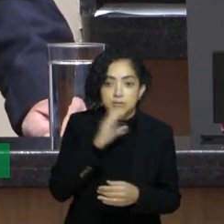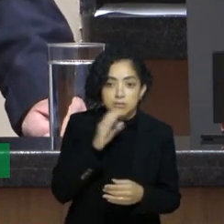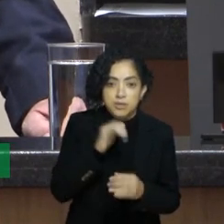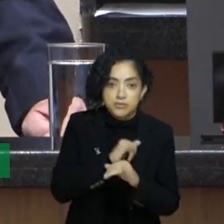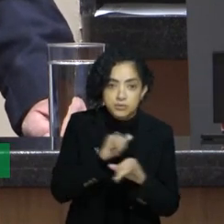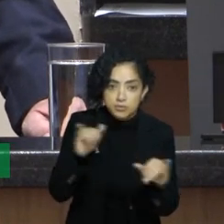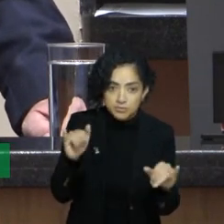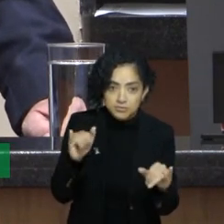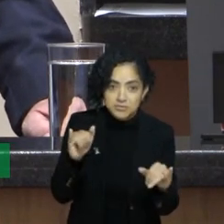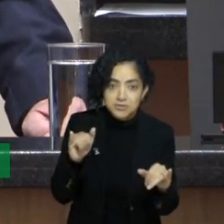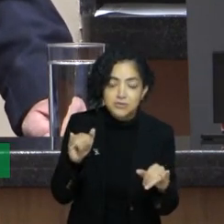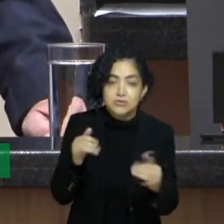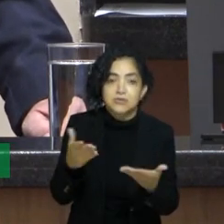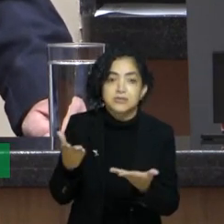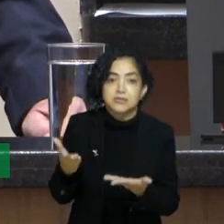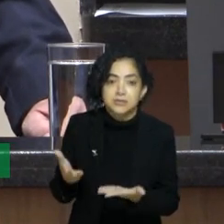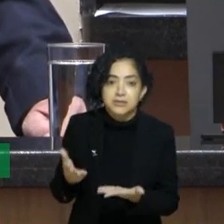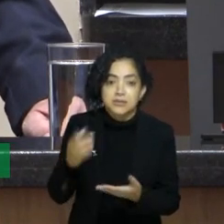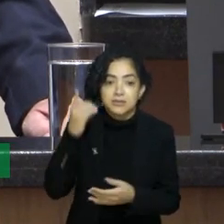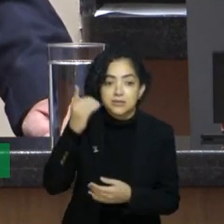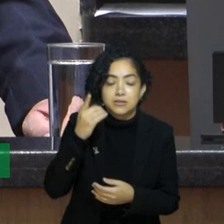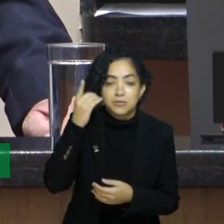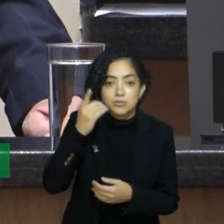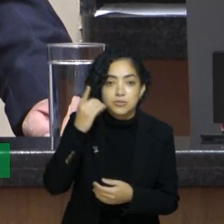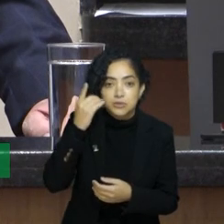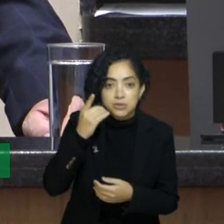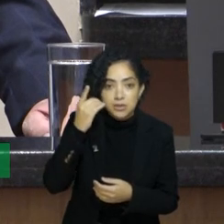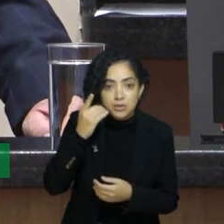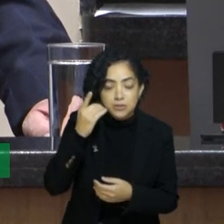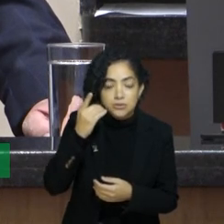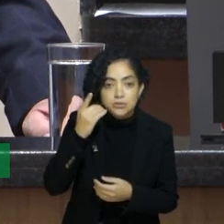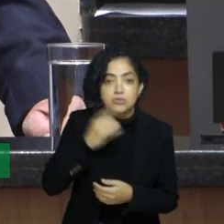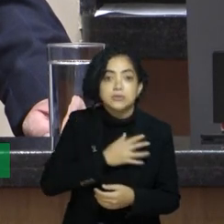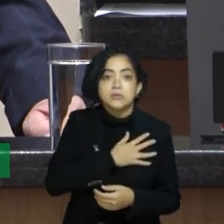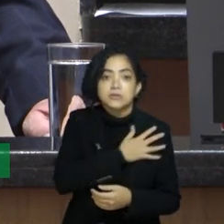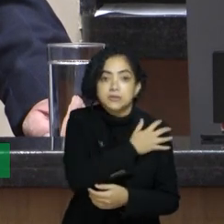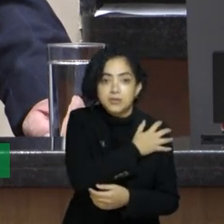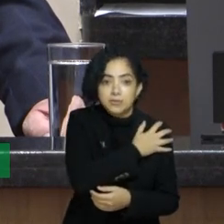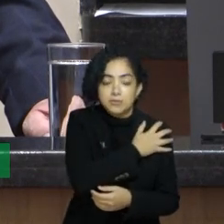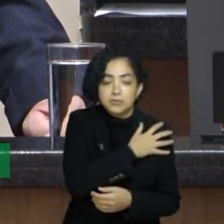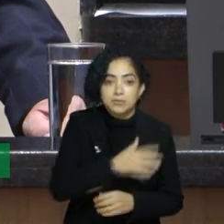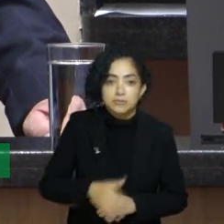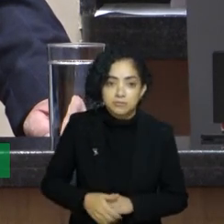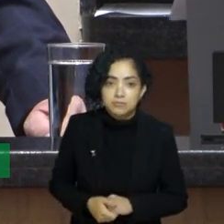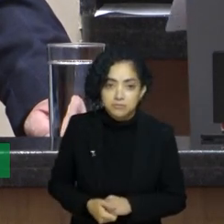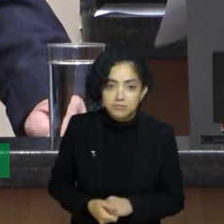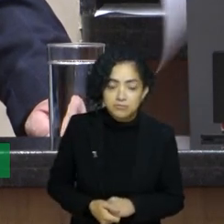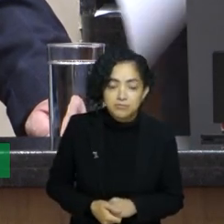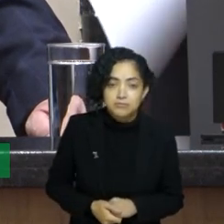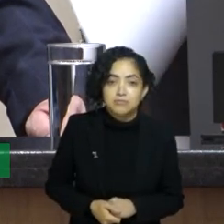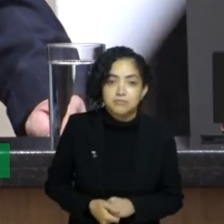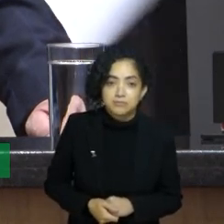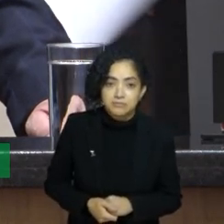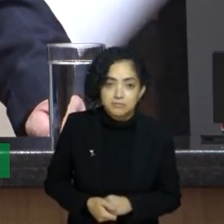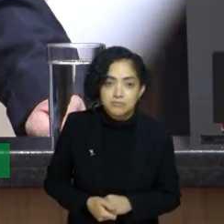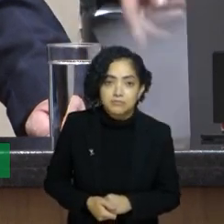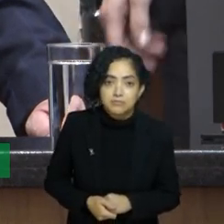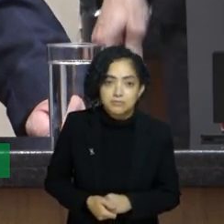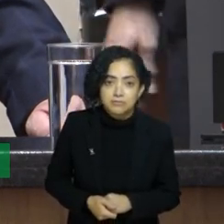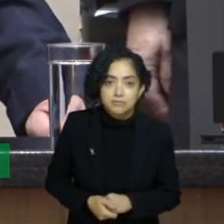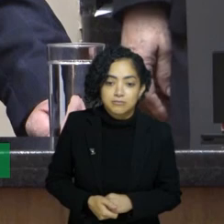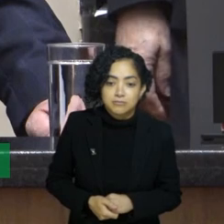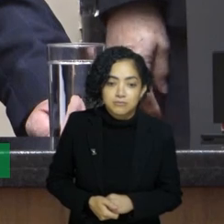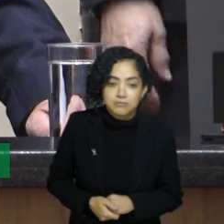palavra, deputado Napoleão Bernardes. Vossa Excelência, que fará uso da